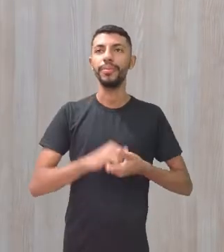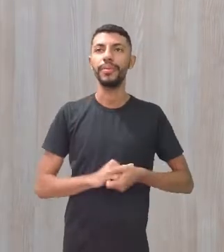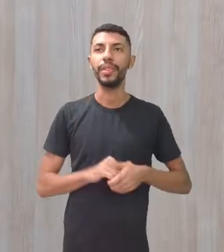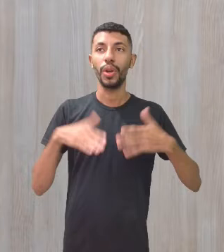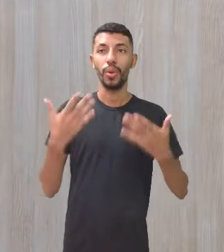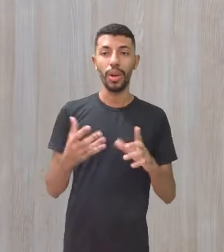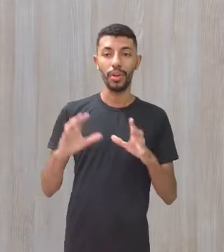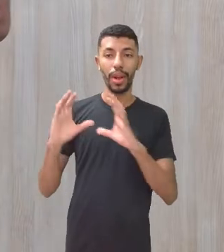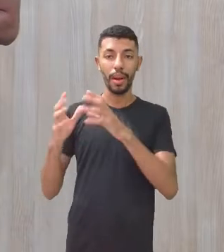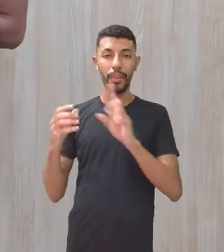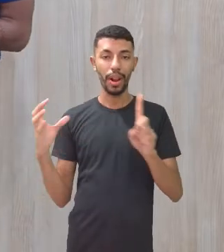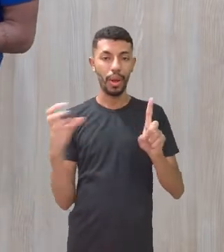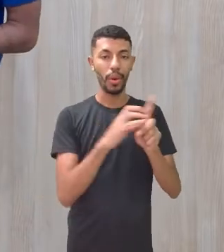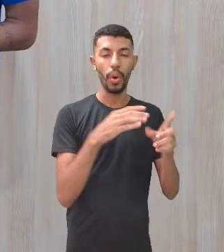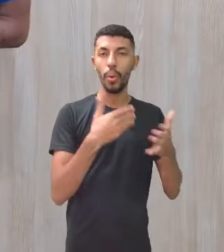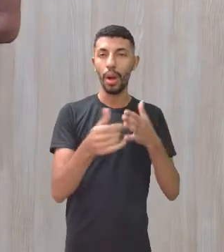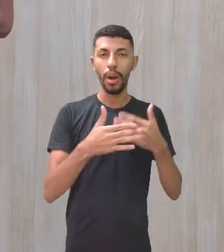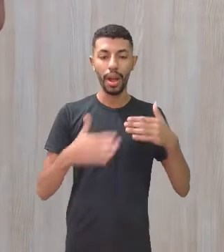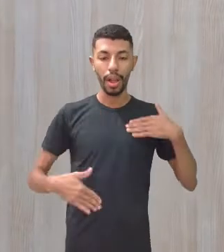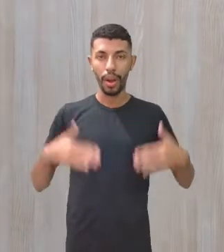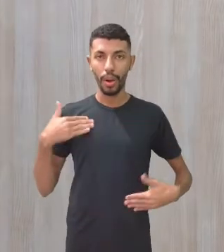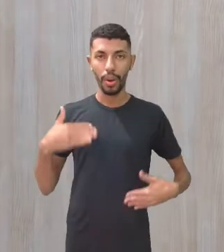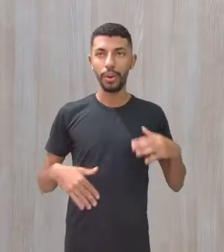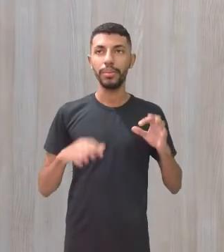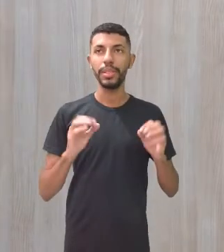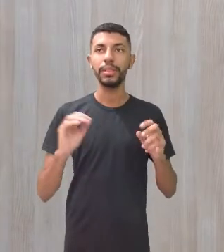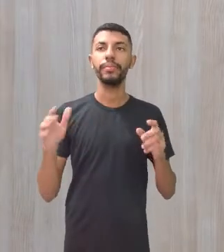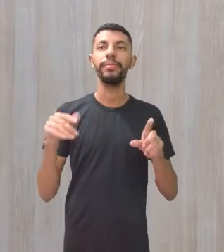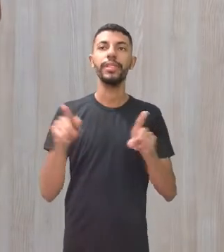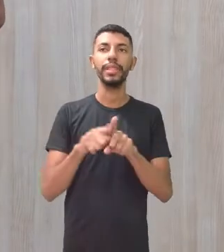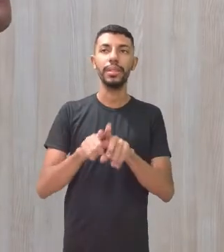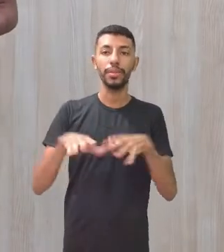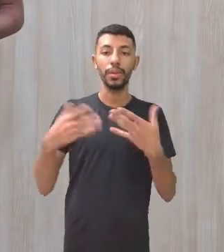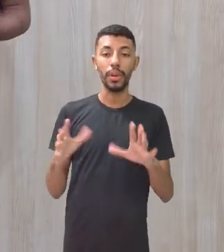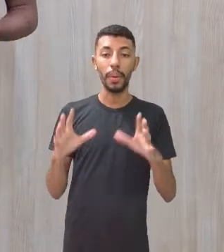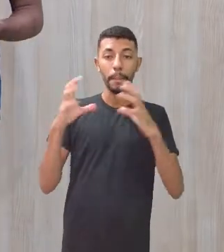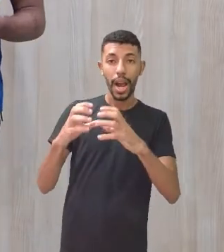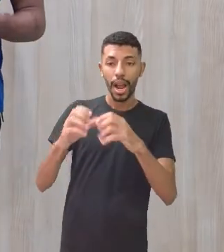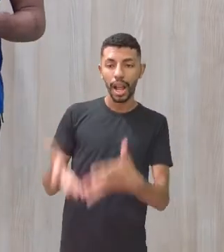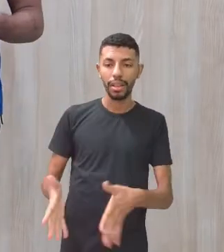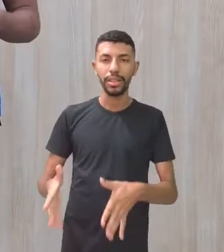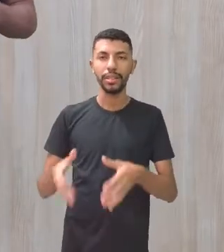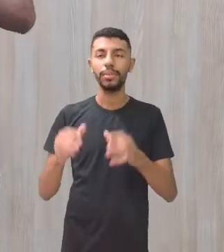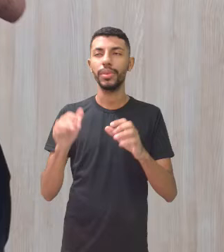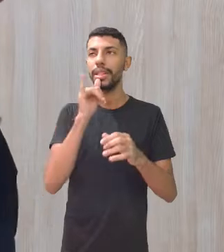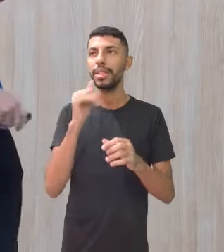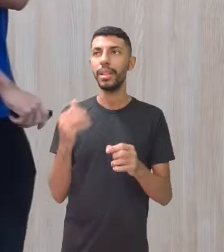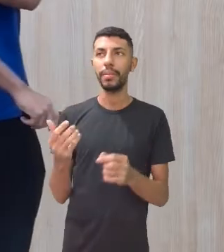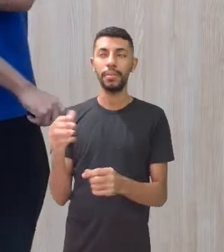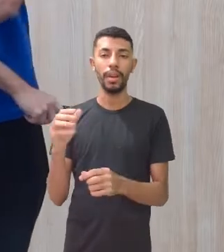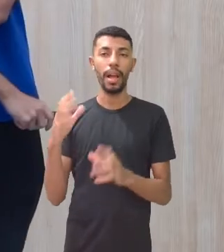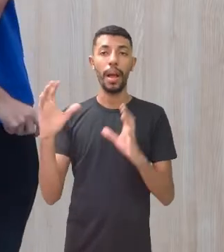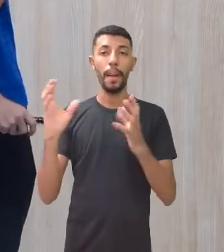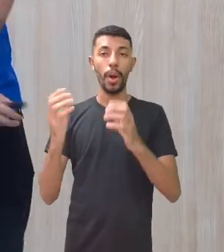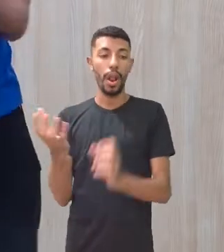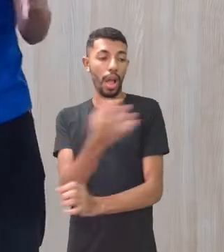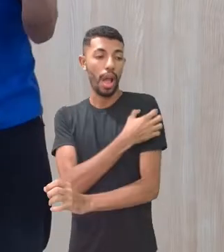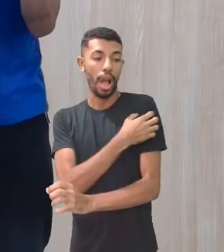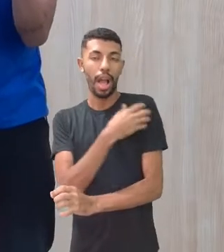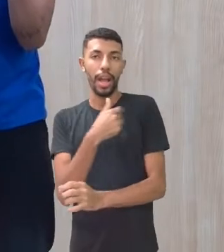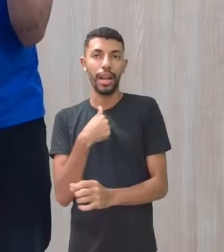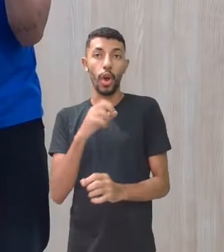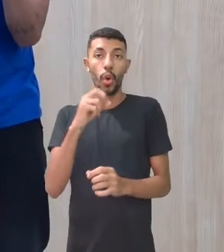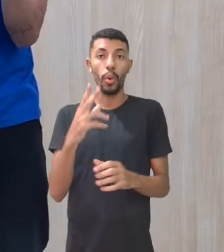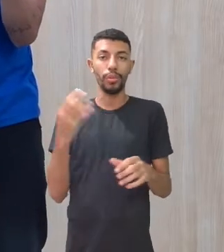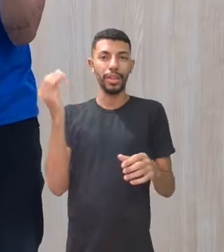Quando a bola acerta qualquer parte do corpo ou quando pegam a bola e deixam cair. Então, por exemplo, se a bola bater em mim e cair, ou se eu for